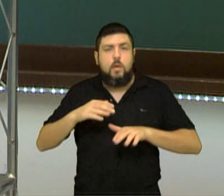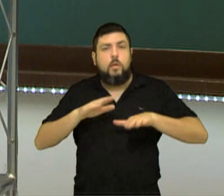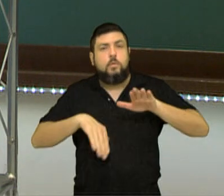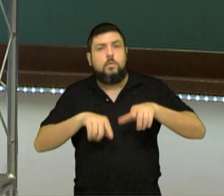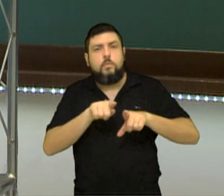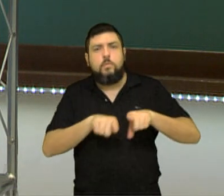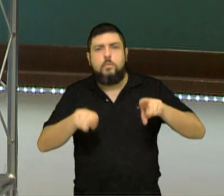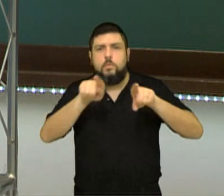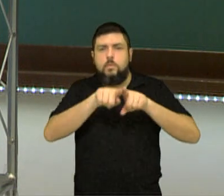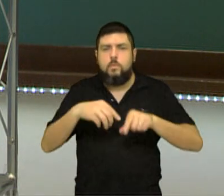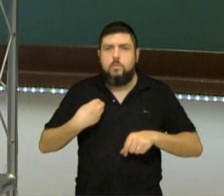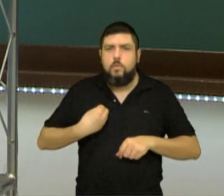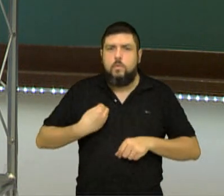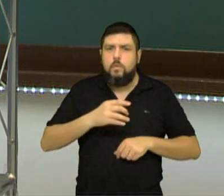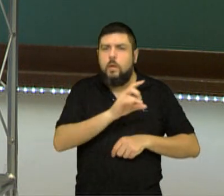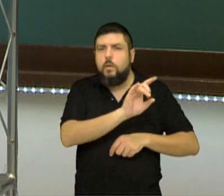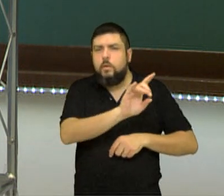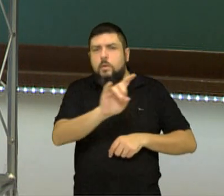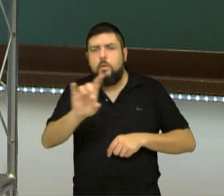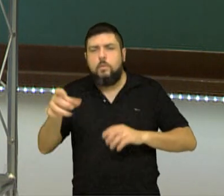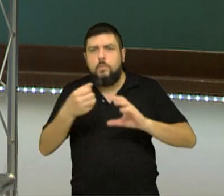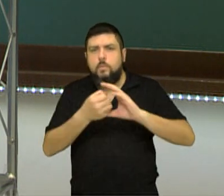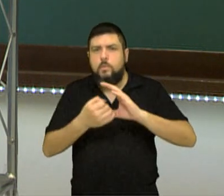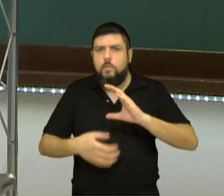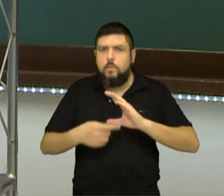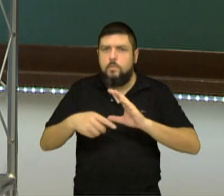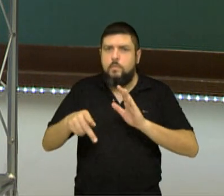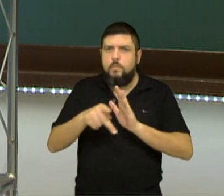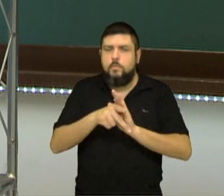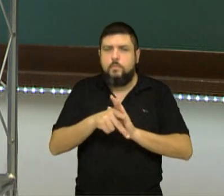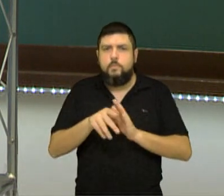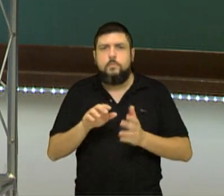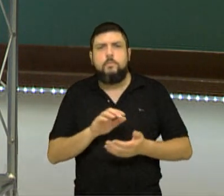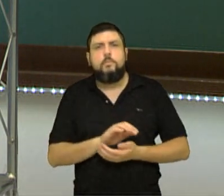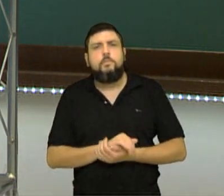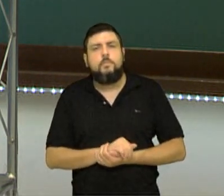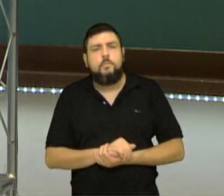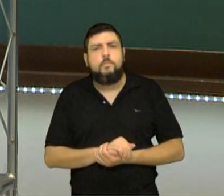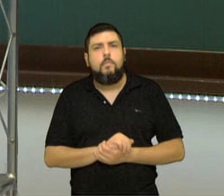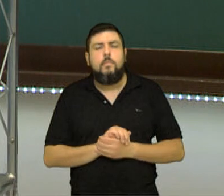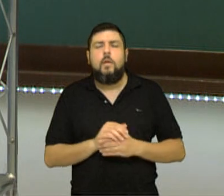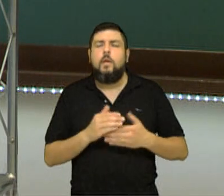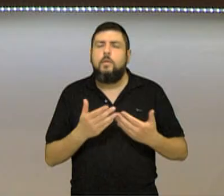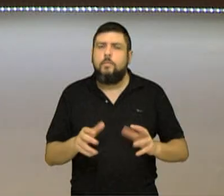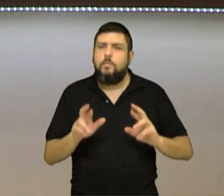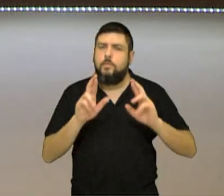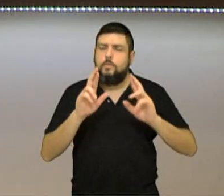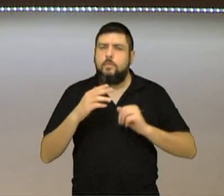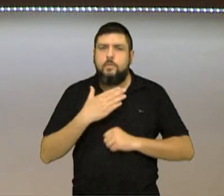cada qual com suas especificidades, então. Ok, gente? Então, eu espero que vocês